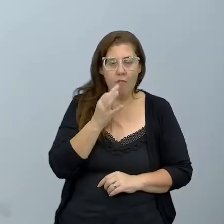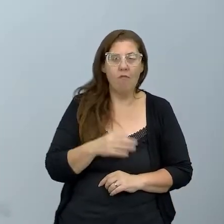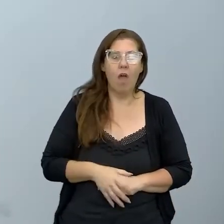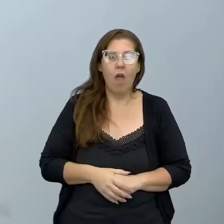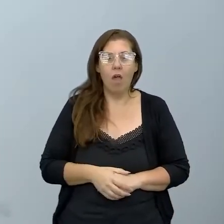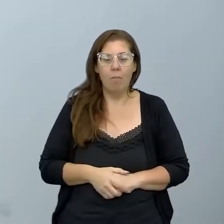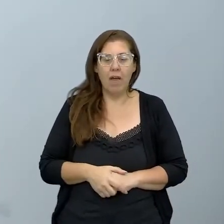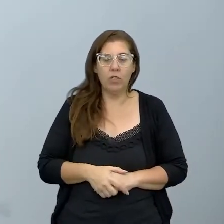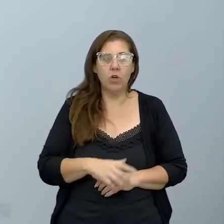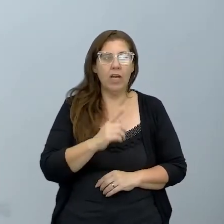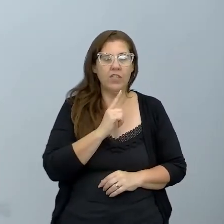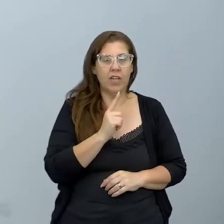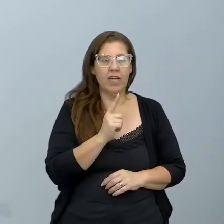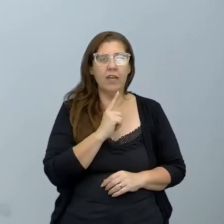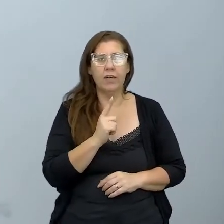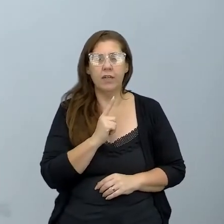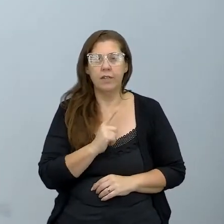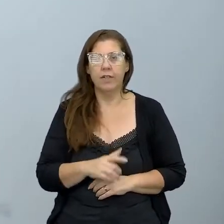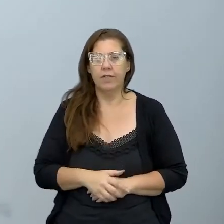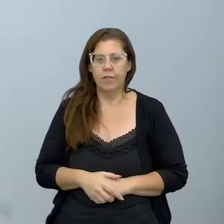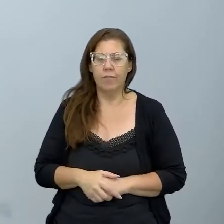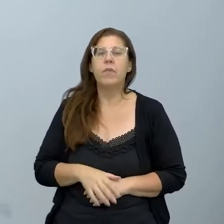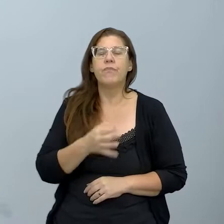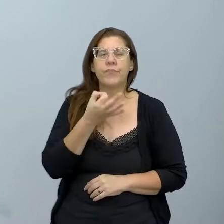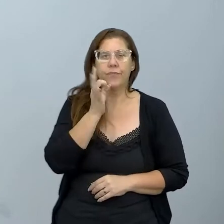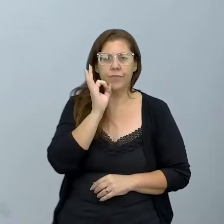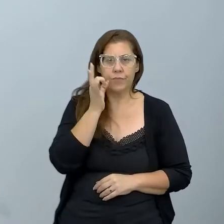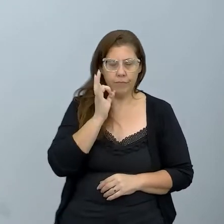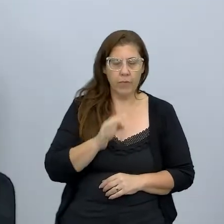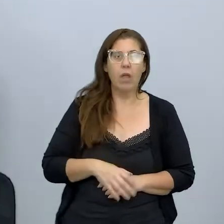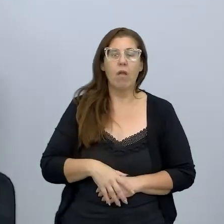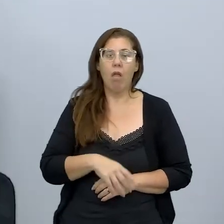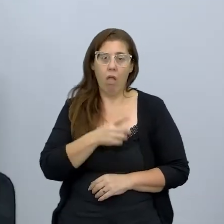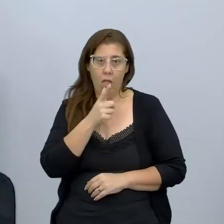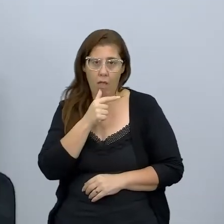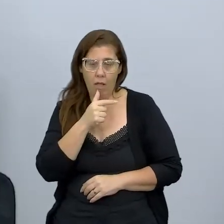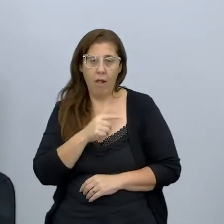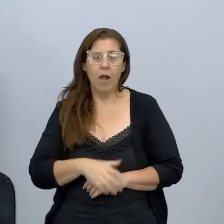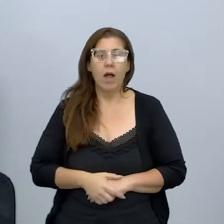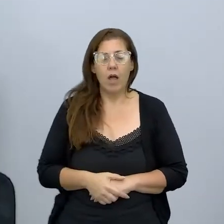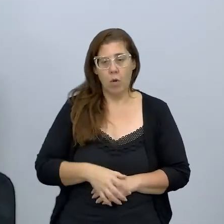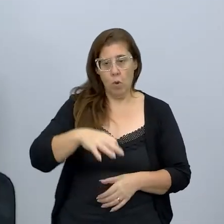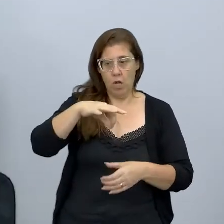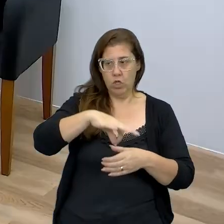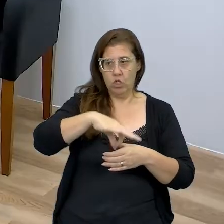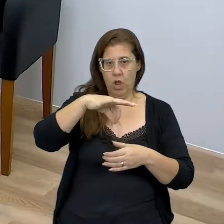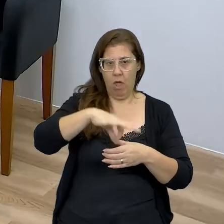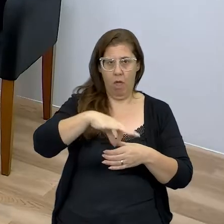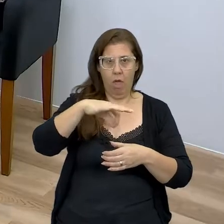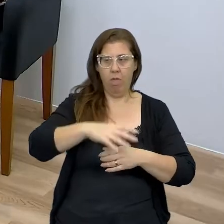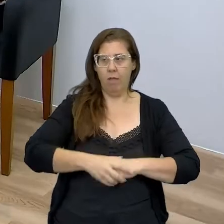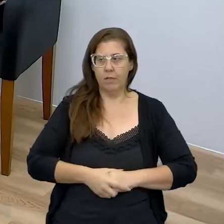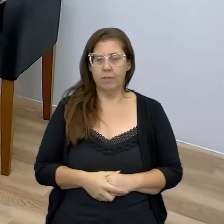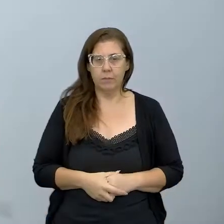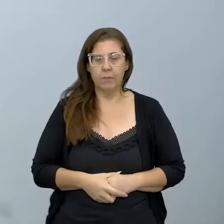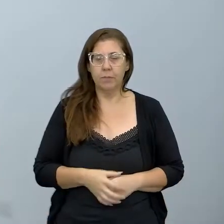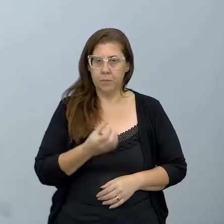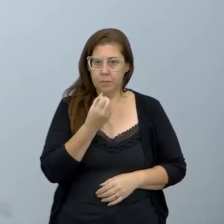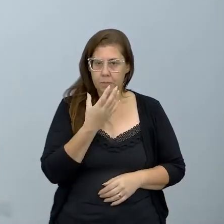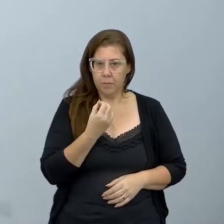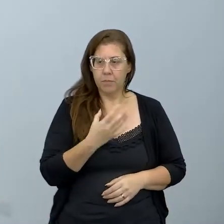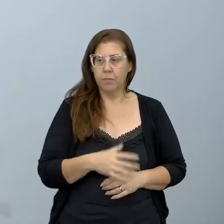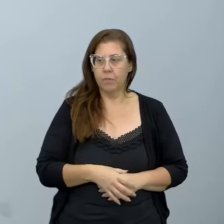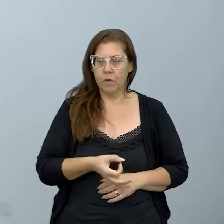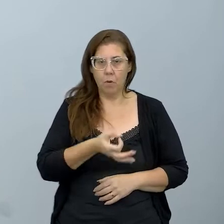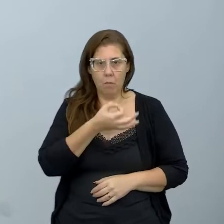Não cometa esse erro, viu, estudantes? Levem o café pro outro café. Se não for um café, um chazinho, então, um suquinho, uma bolachinha, né? É bom. Uma